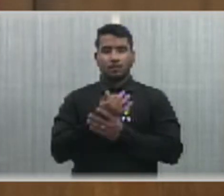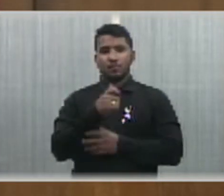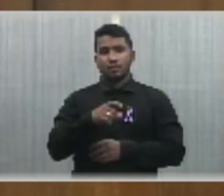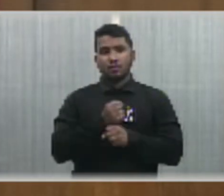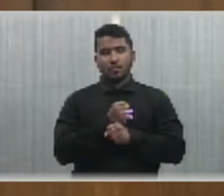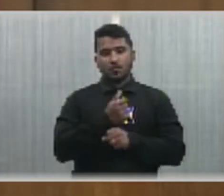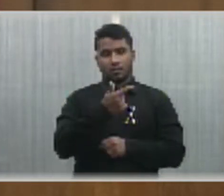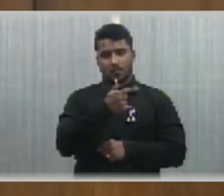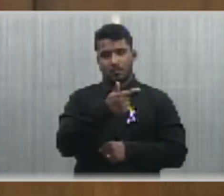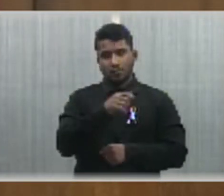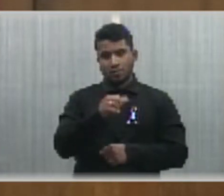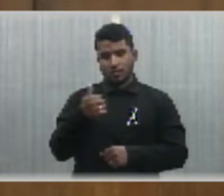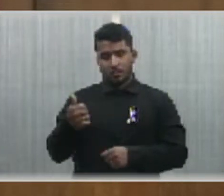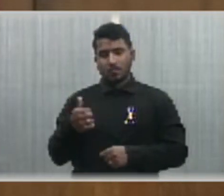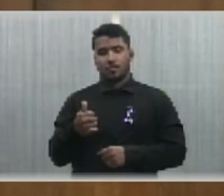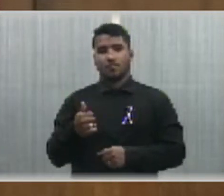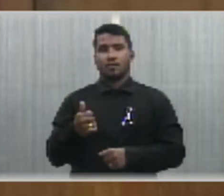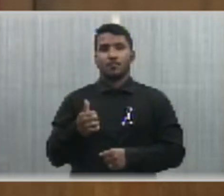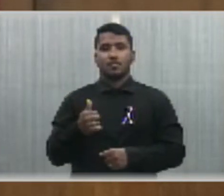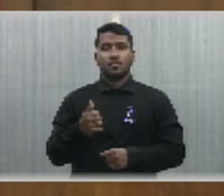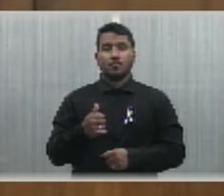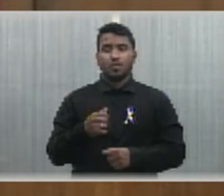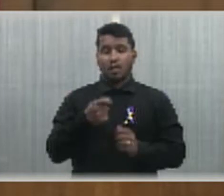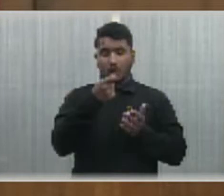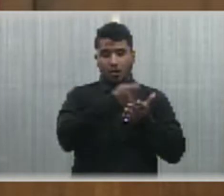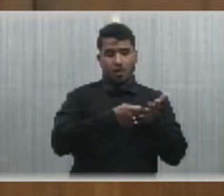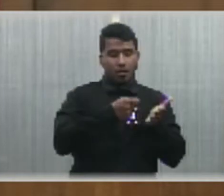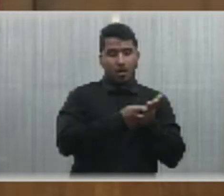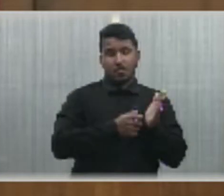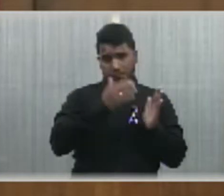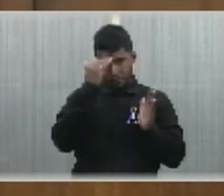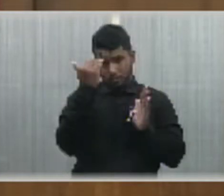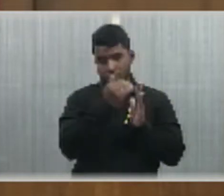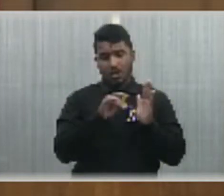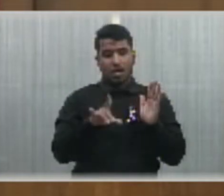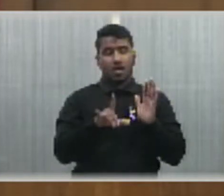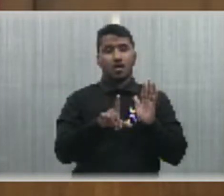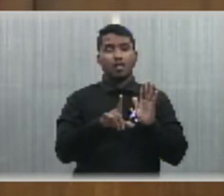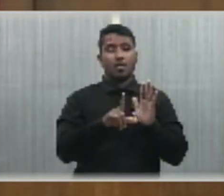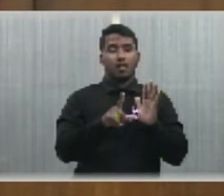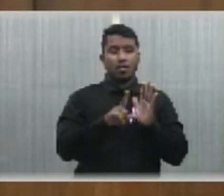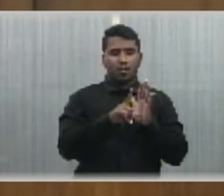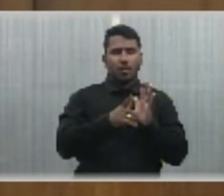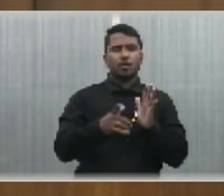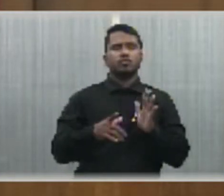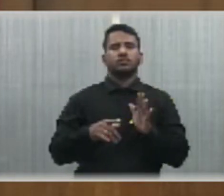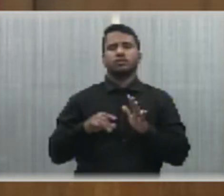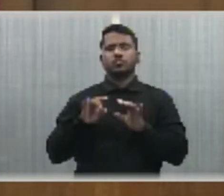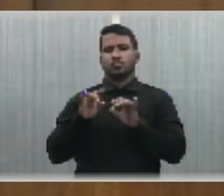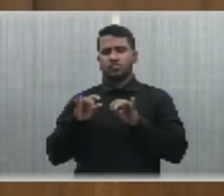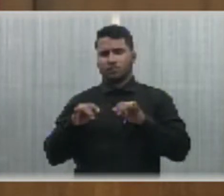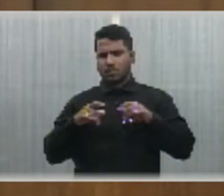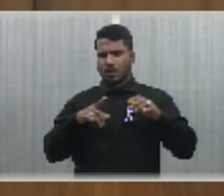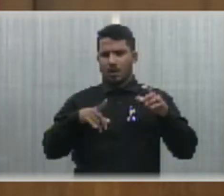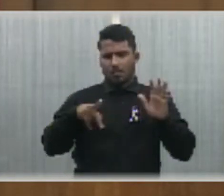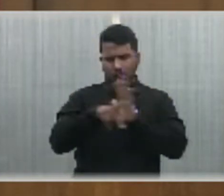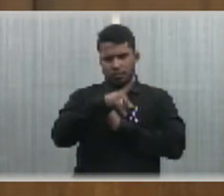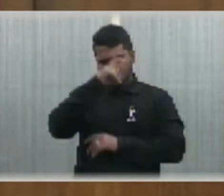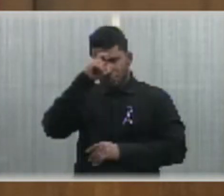27.152/2021. Que dispõe sobre a obrigatoriedade de lojas clínicas veterinárias e